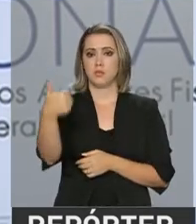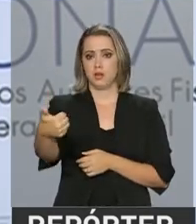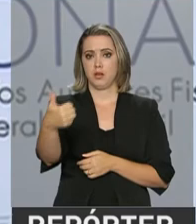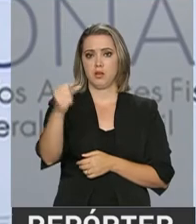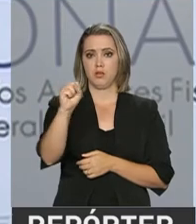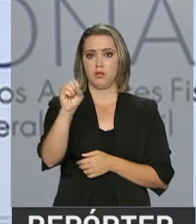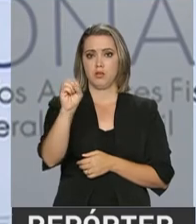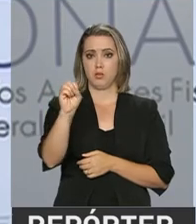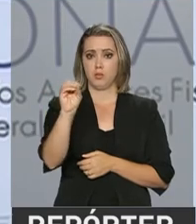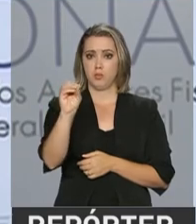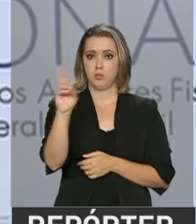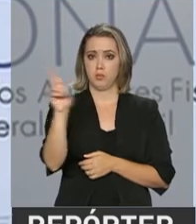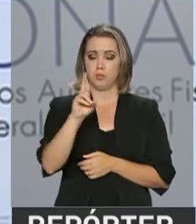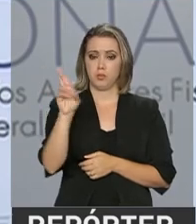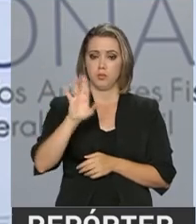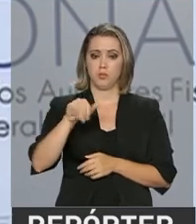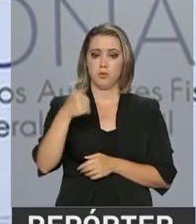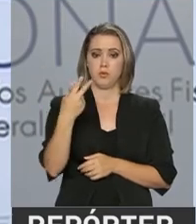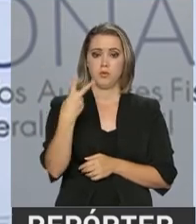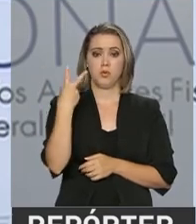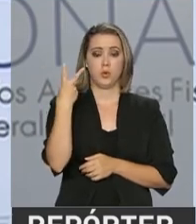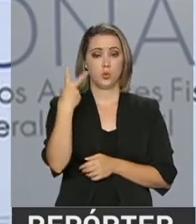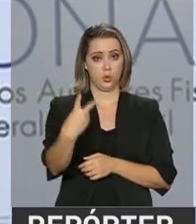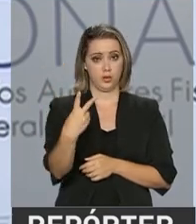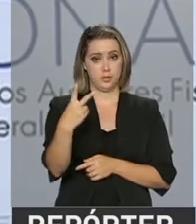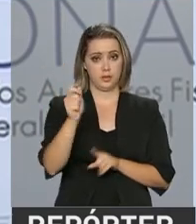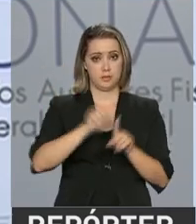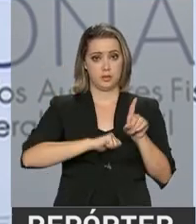reais. Em